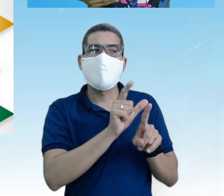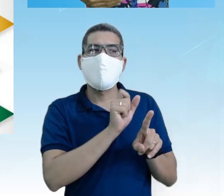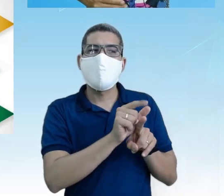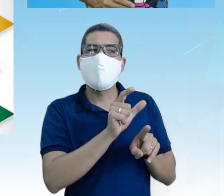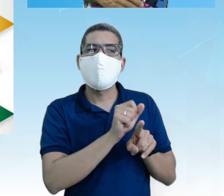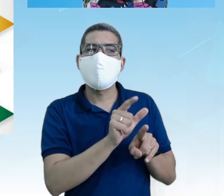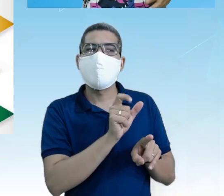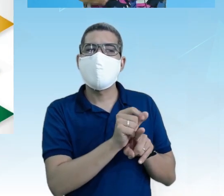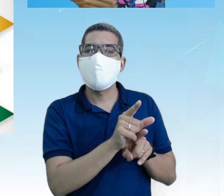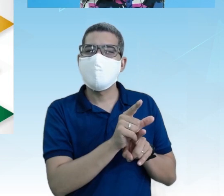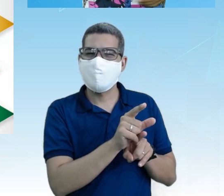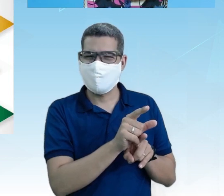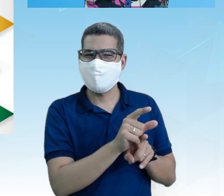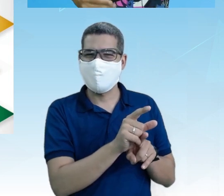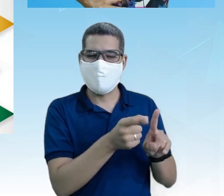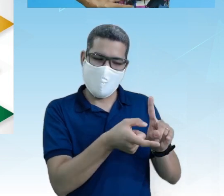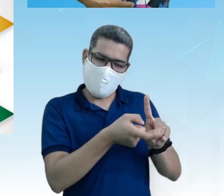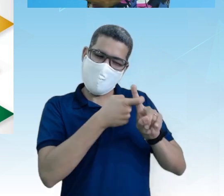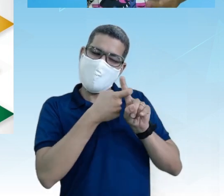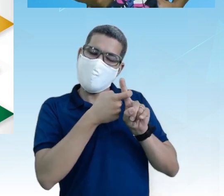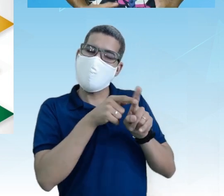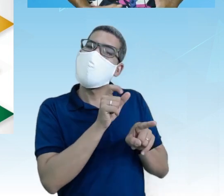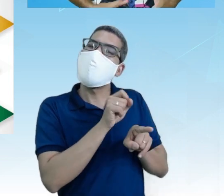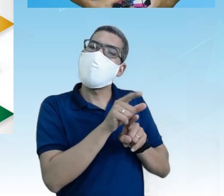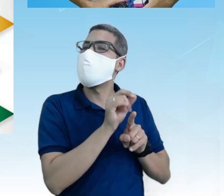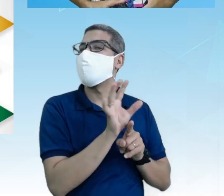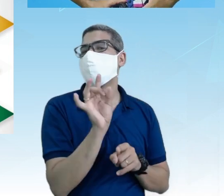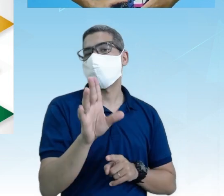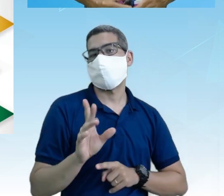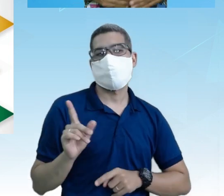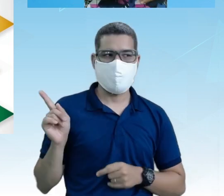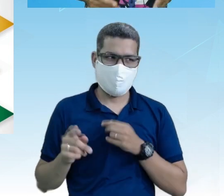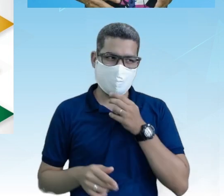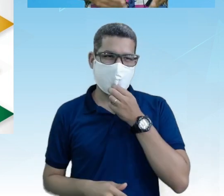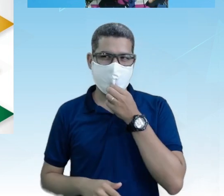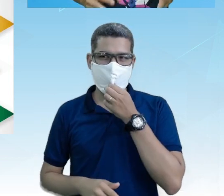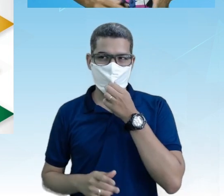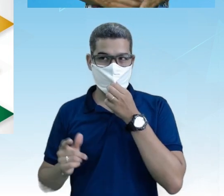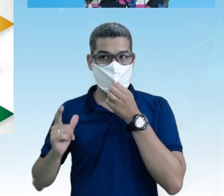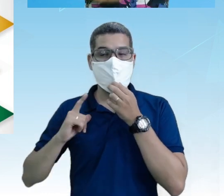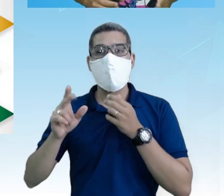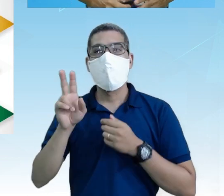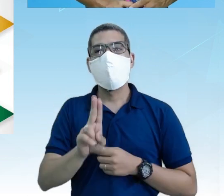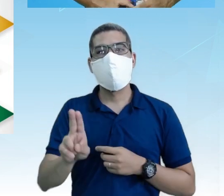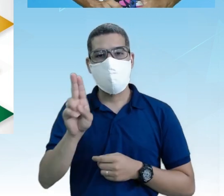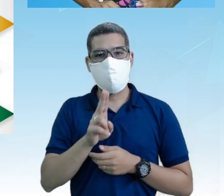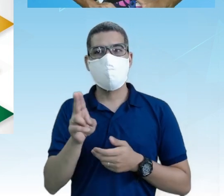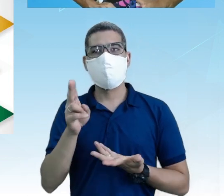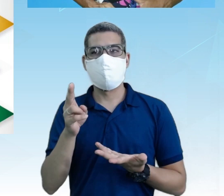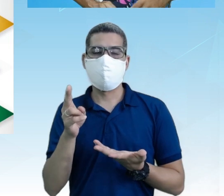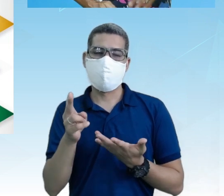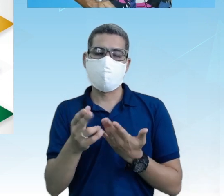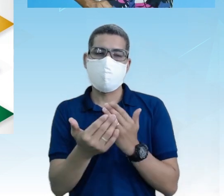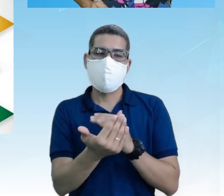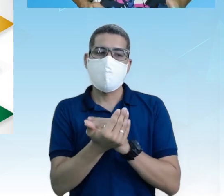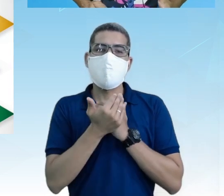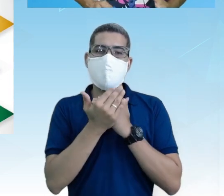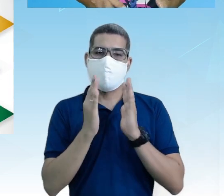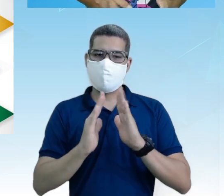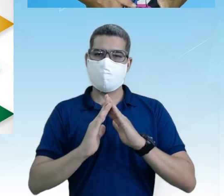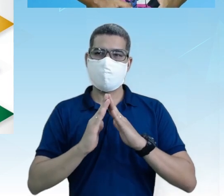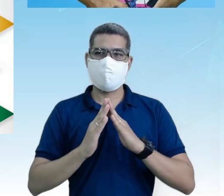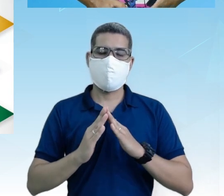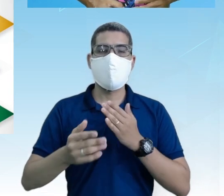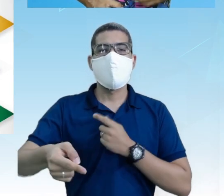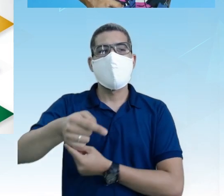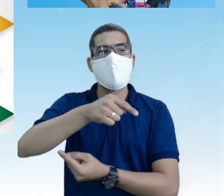a árvore, não está causando nenhum dano para essa árvore aí. Ela utiliza justamente como um abrigo. Há essa